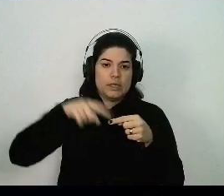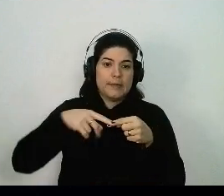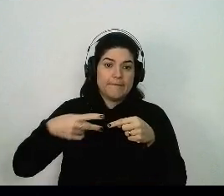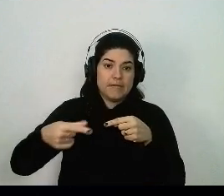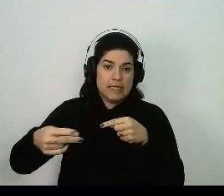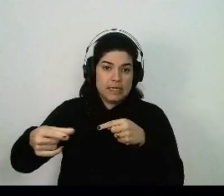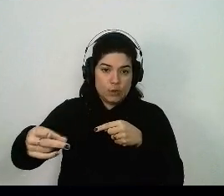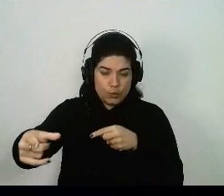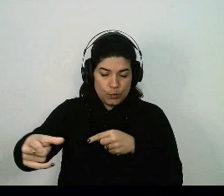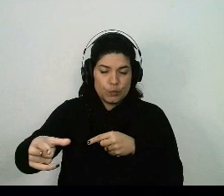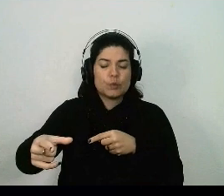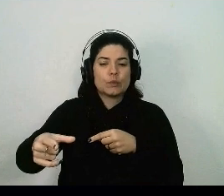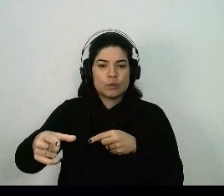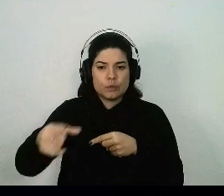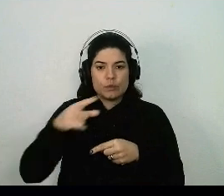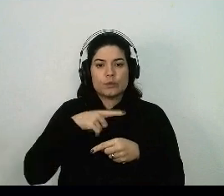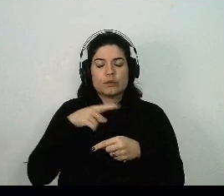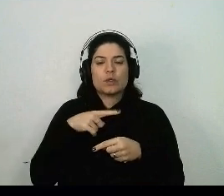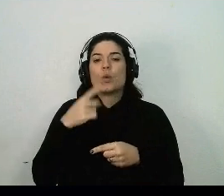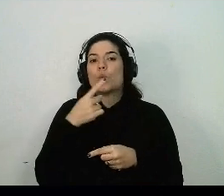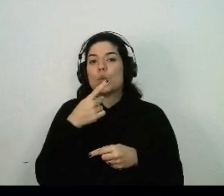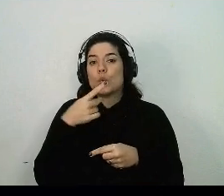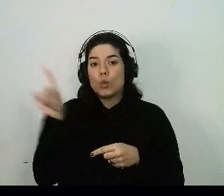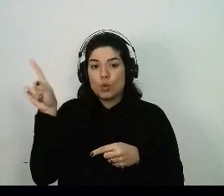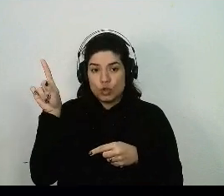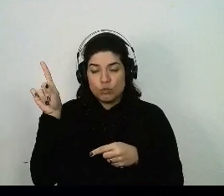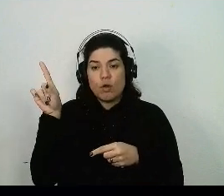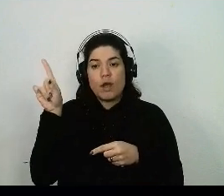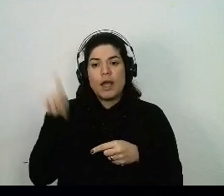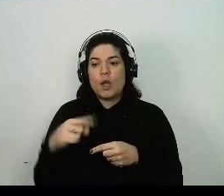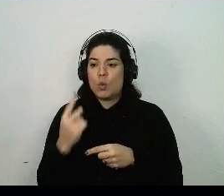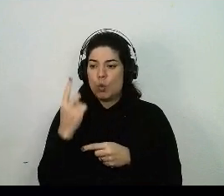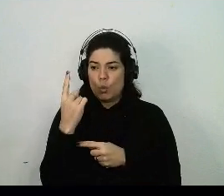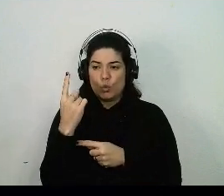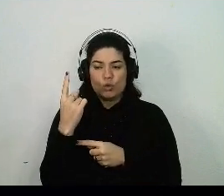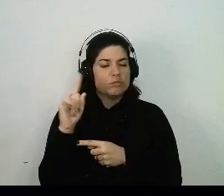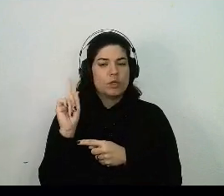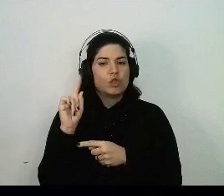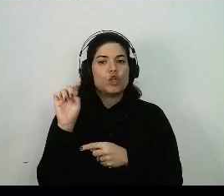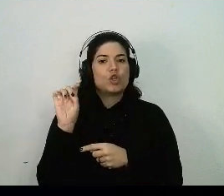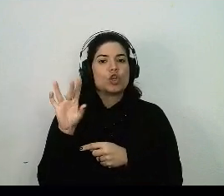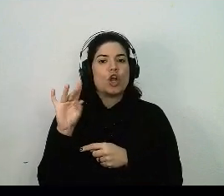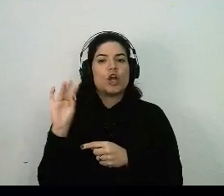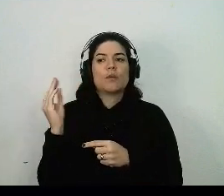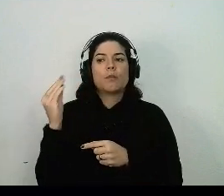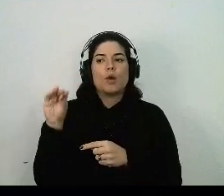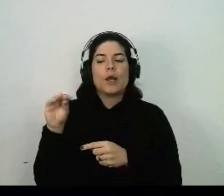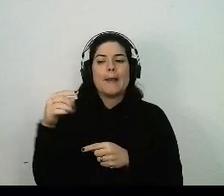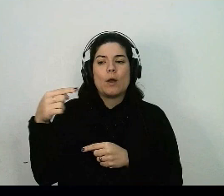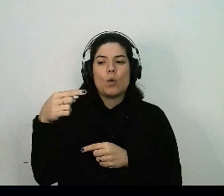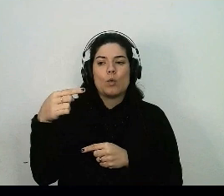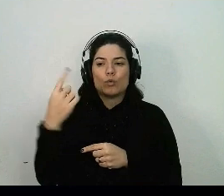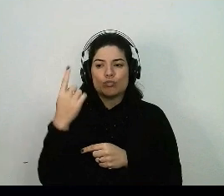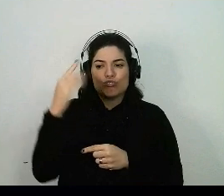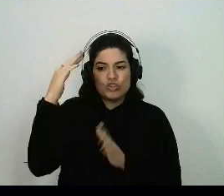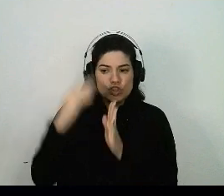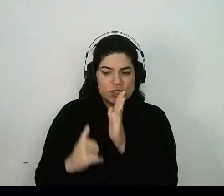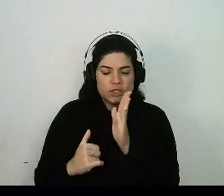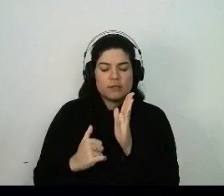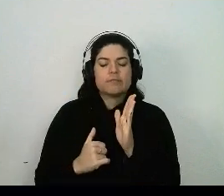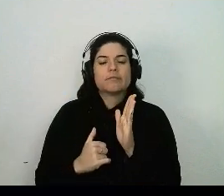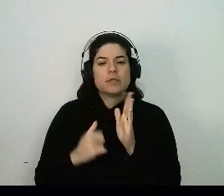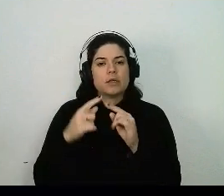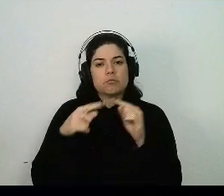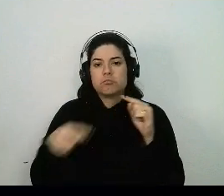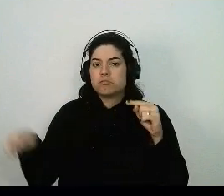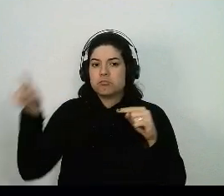no último else, ao invés dele diminuir um, eu só tirei o menos um para ele ficar retornando um loop infinito. E aí pedi para ela analisar